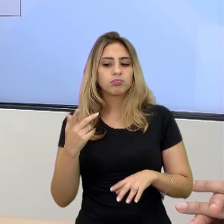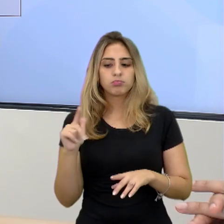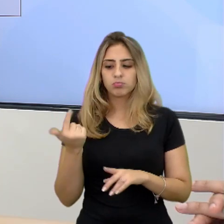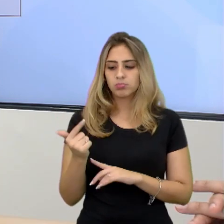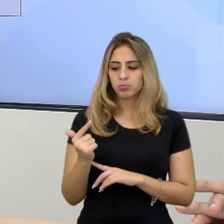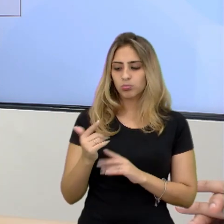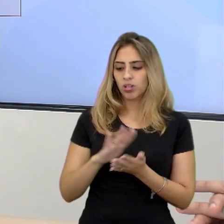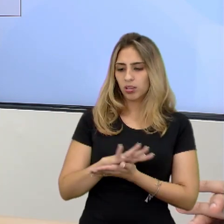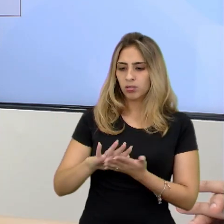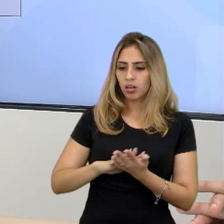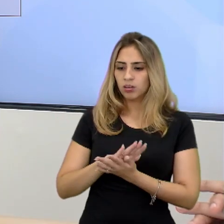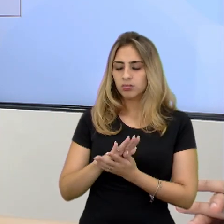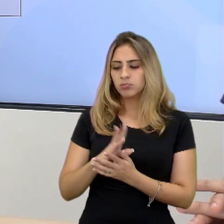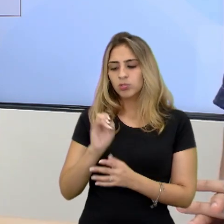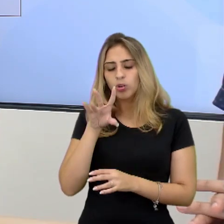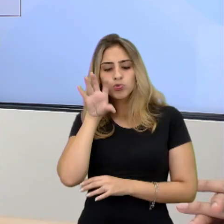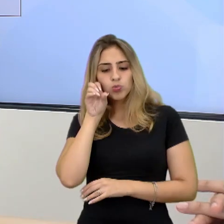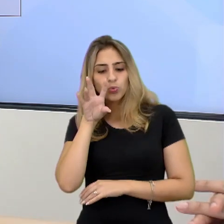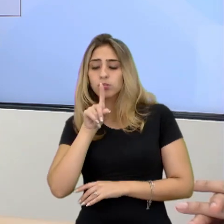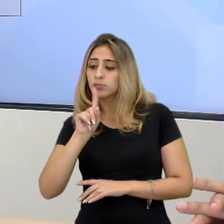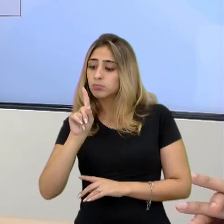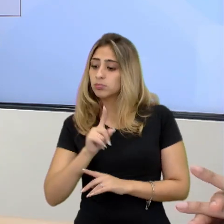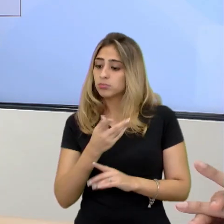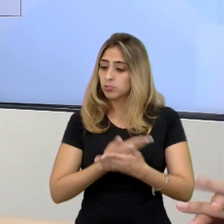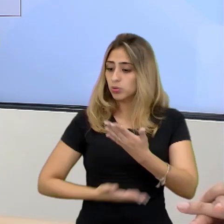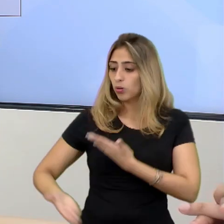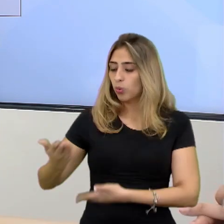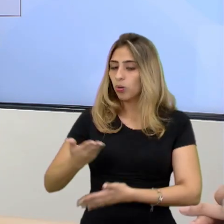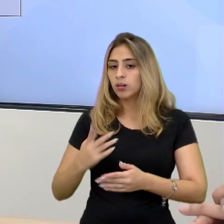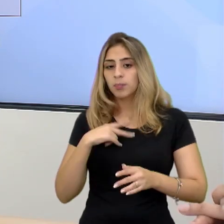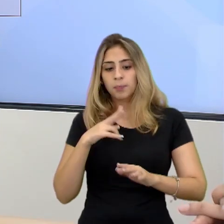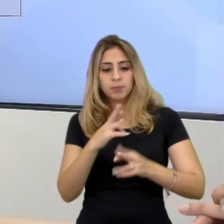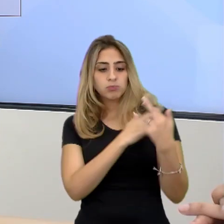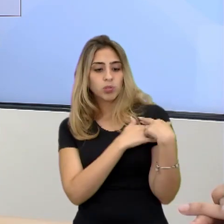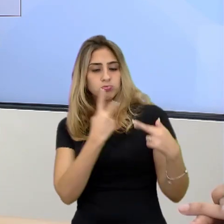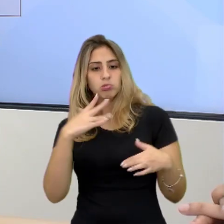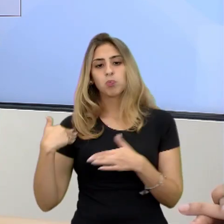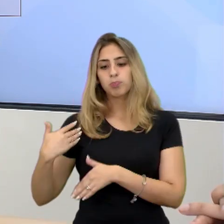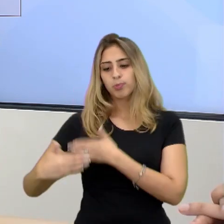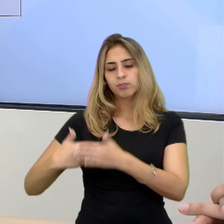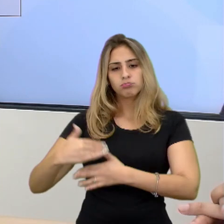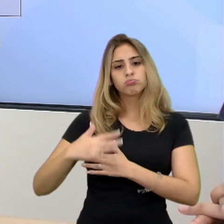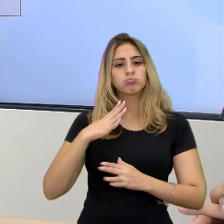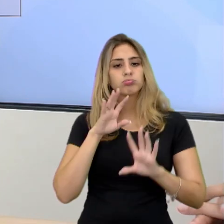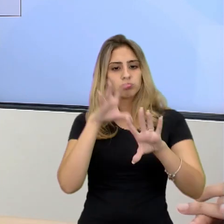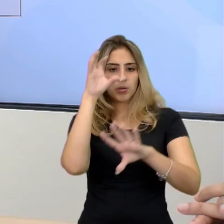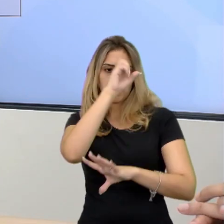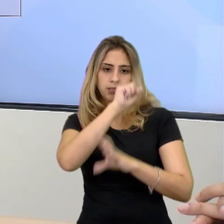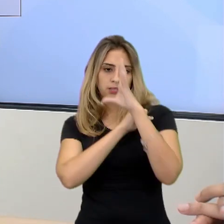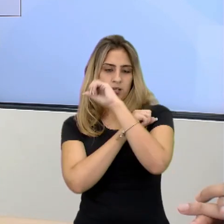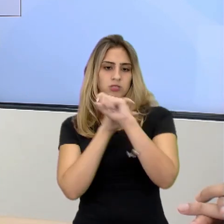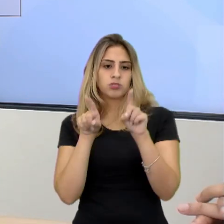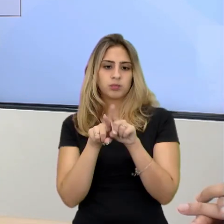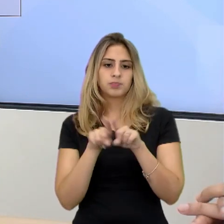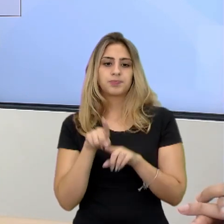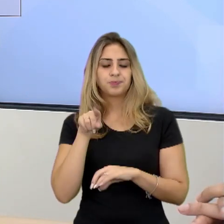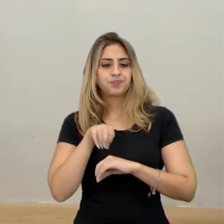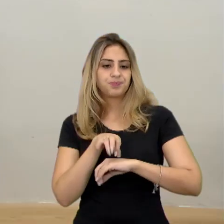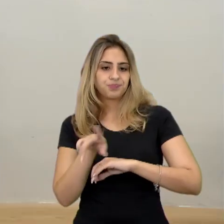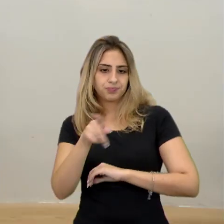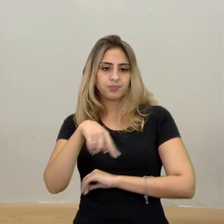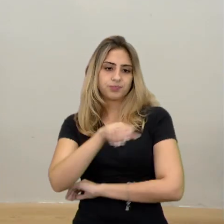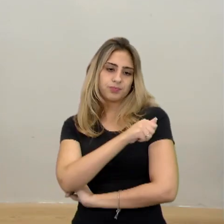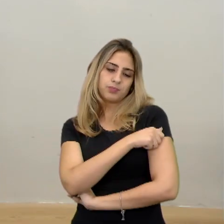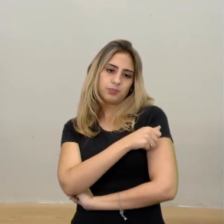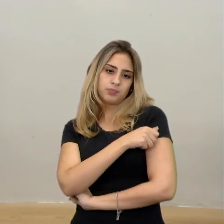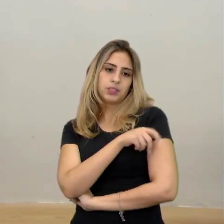o agente, né? O principal agente, ele se torna responsável ali pelo seu processo de ensino-aprendizagem. Esse é o recado para os alunos,